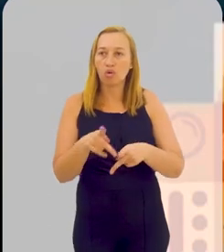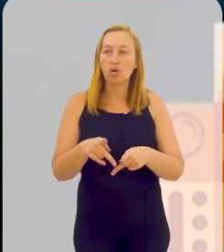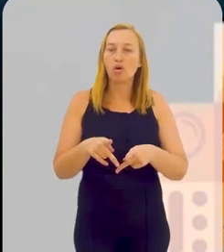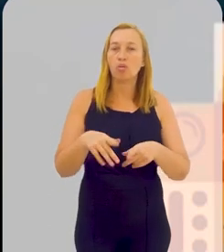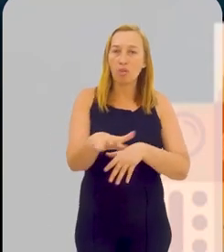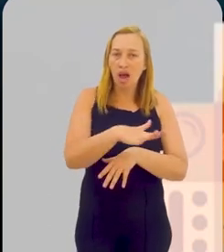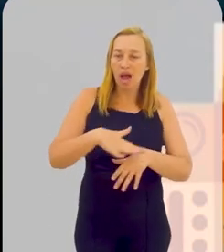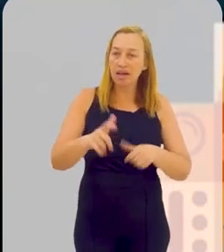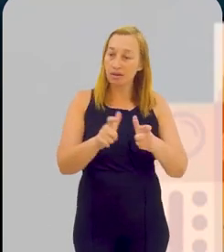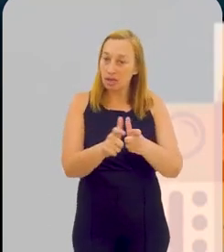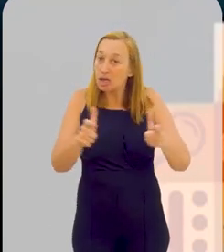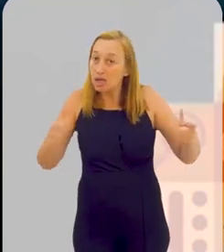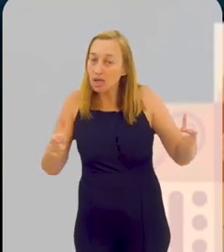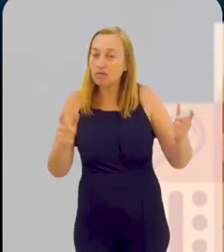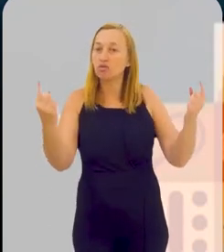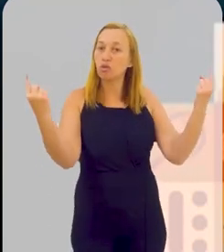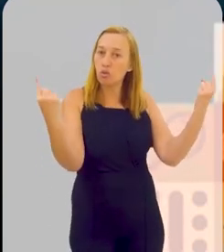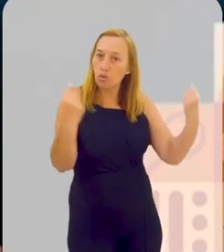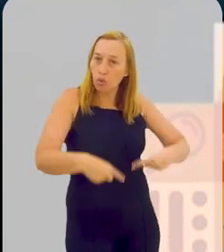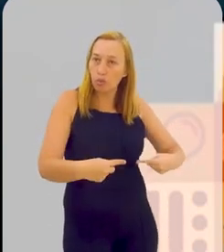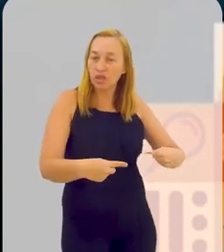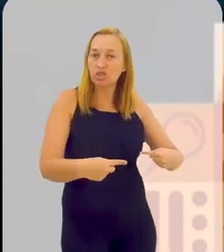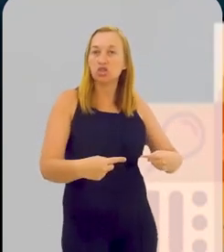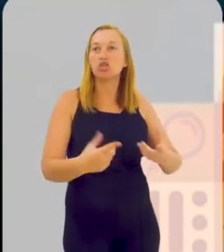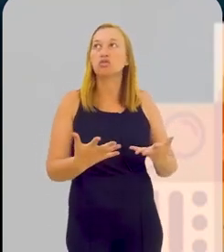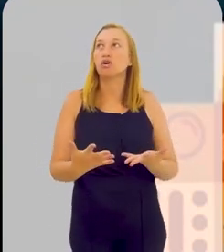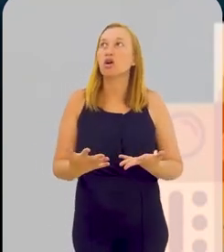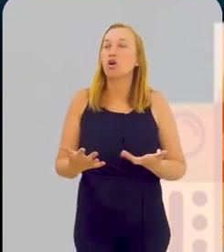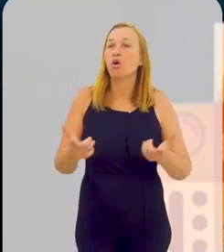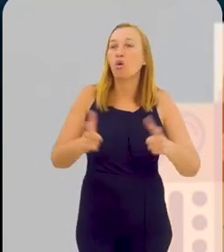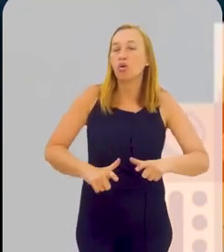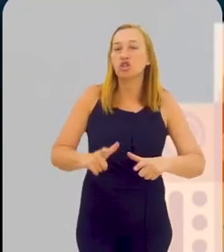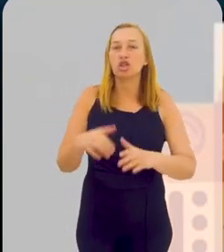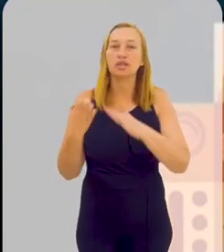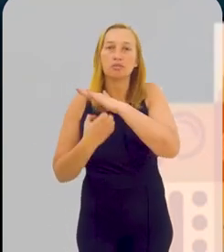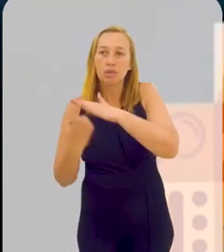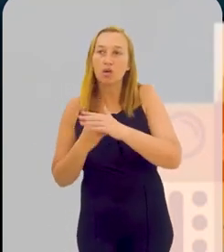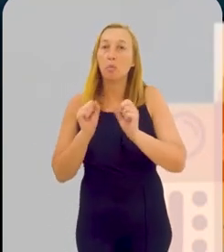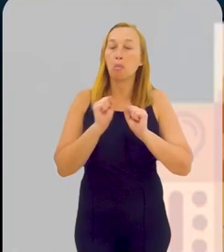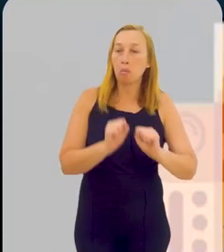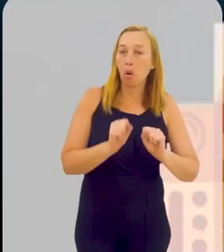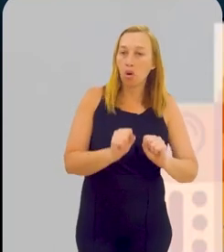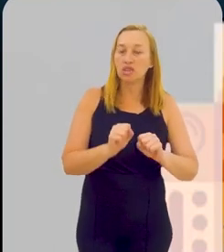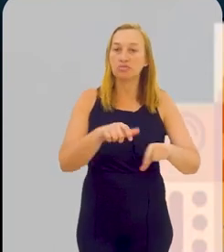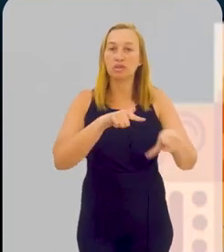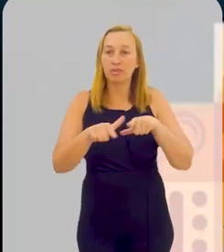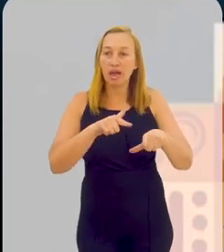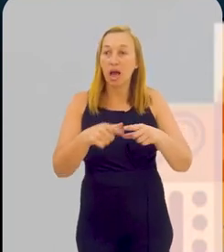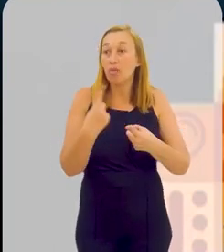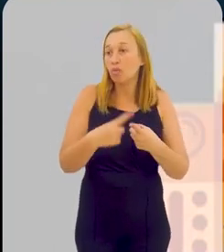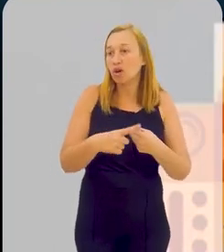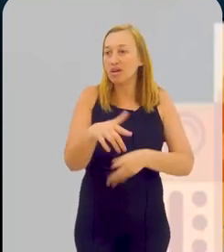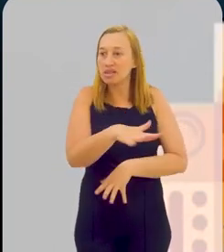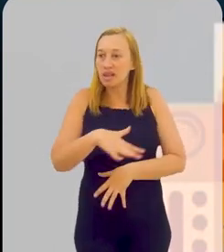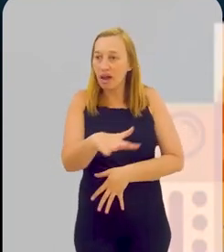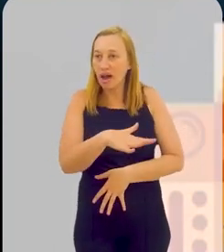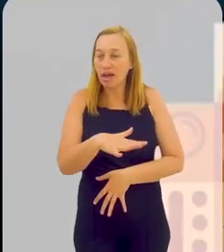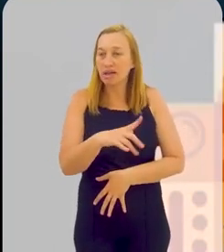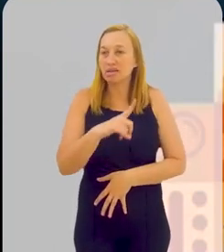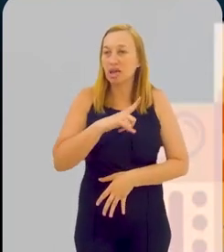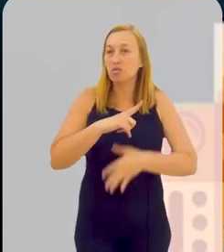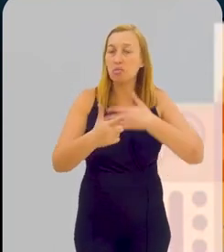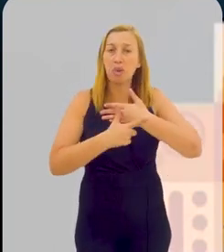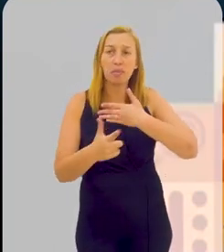né? Um mercado amplo, um mercado competitivo, um mercado onde as empresas possam atuar, porque esse